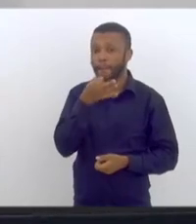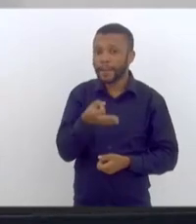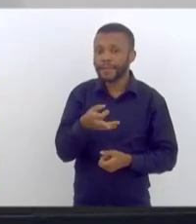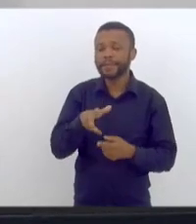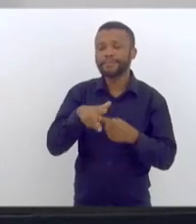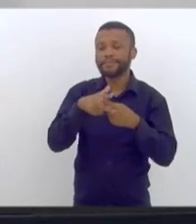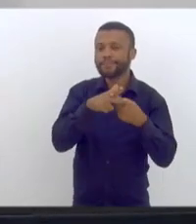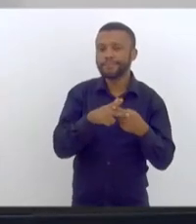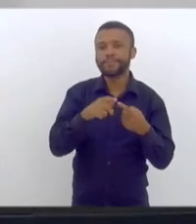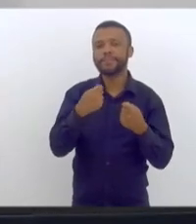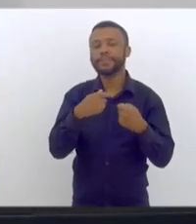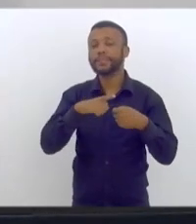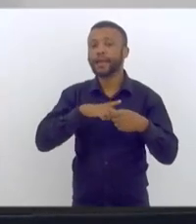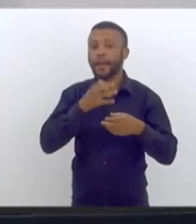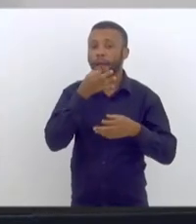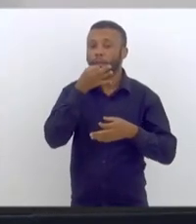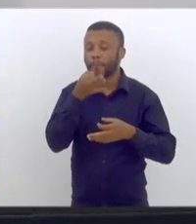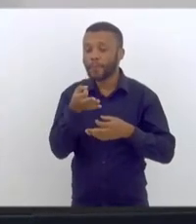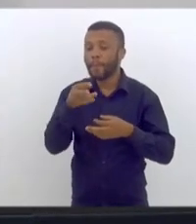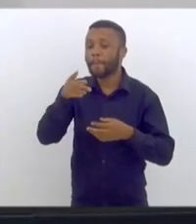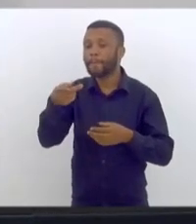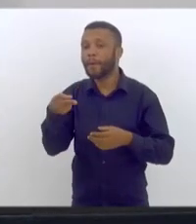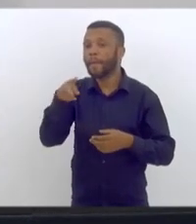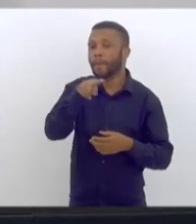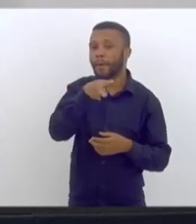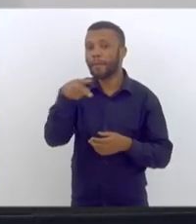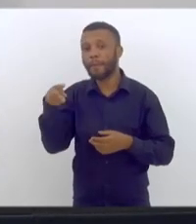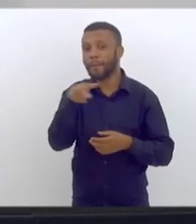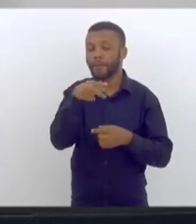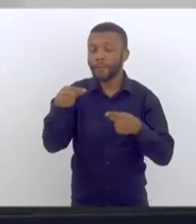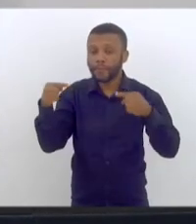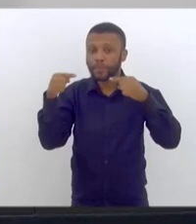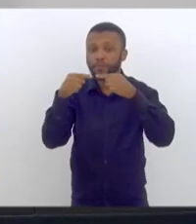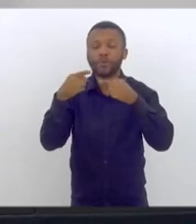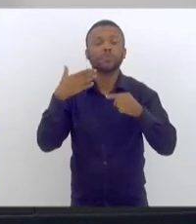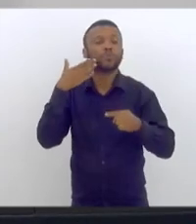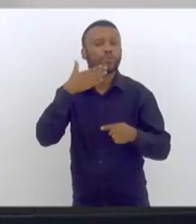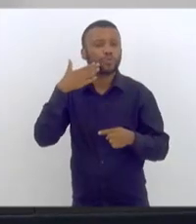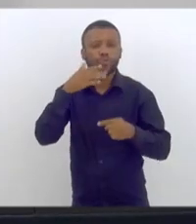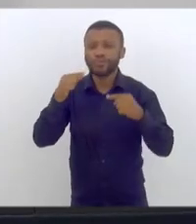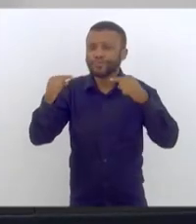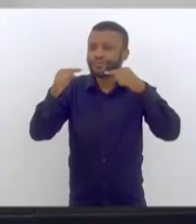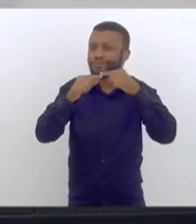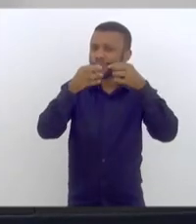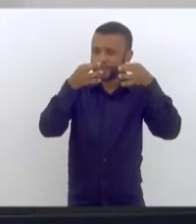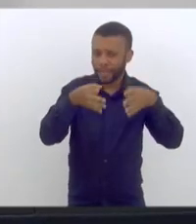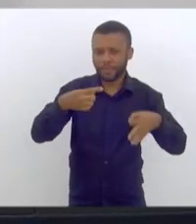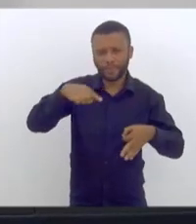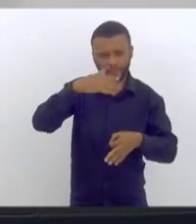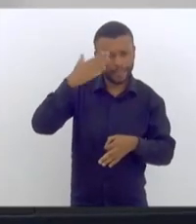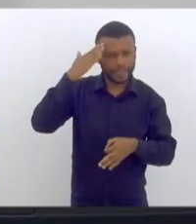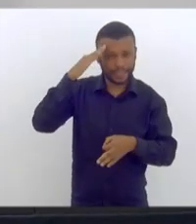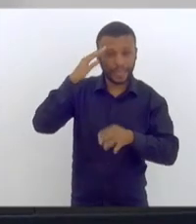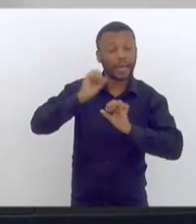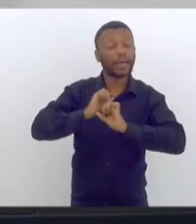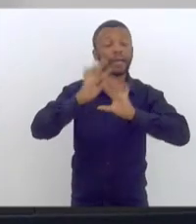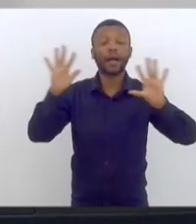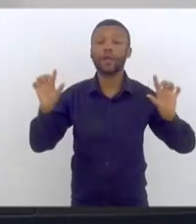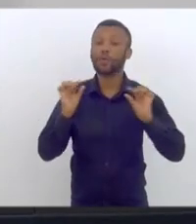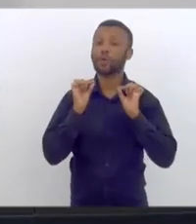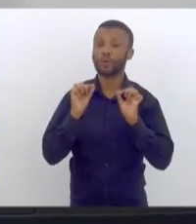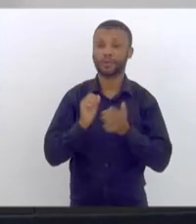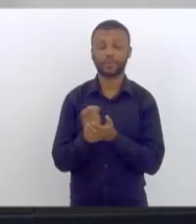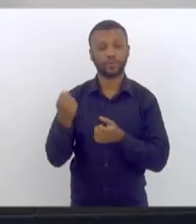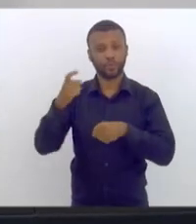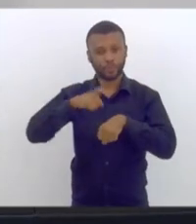dividir em duas que eu tenho que ser coerente com vocês tá entendendo o seguinte quando